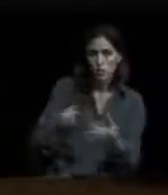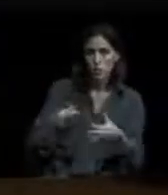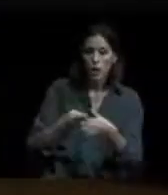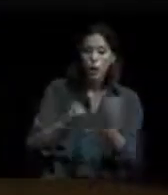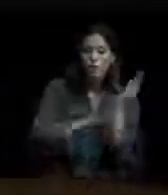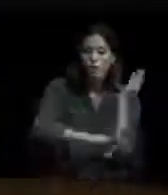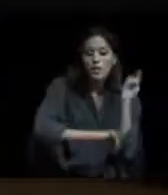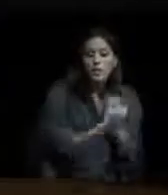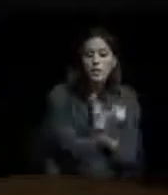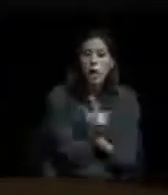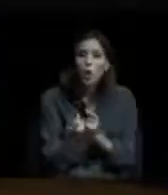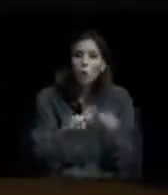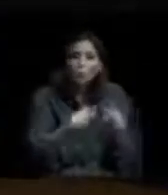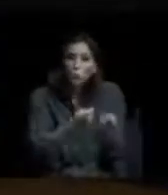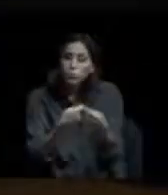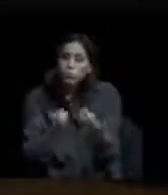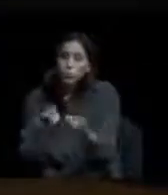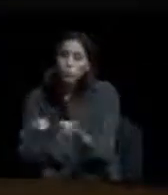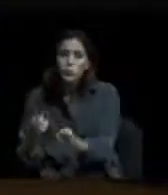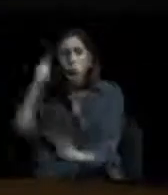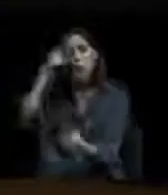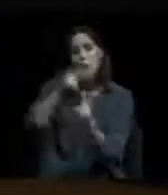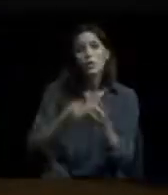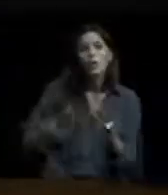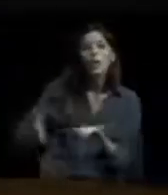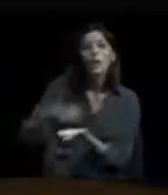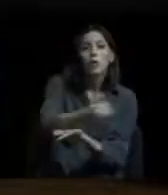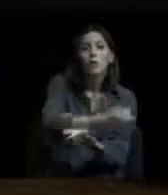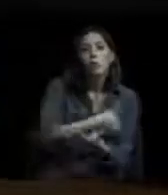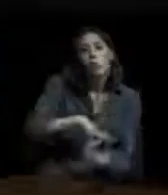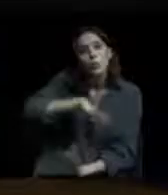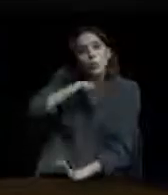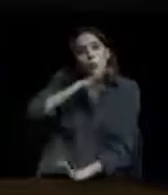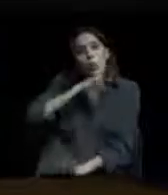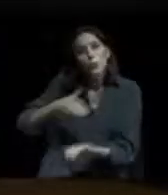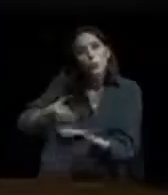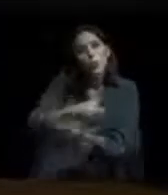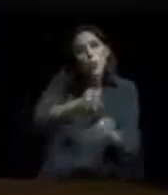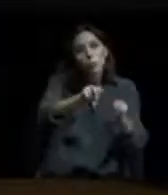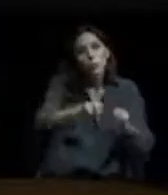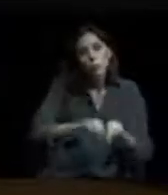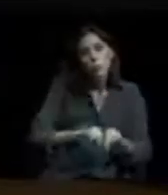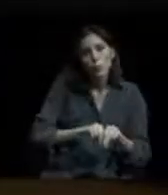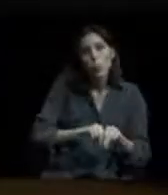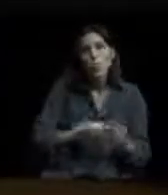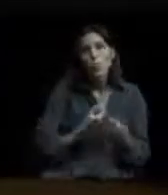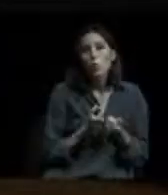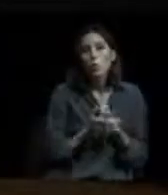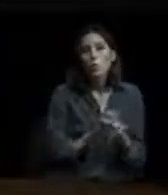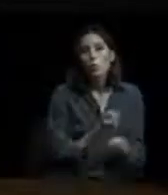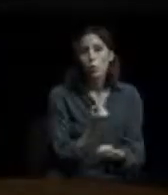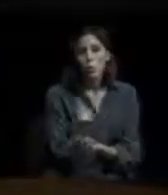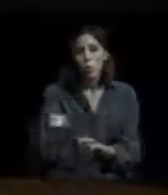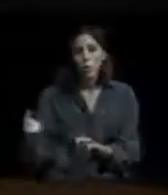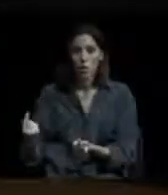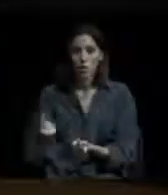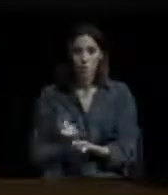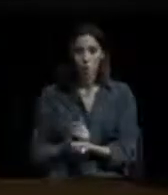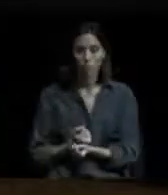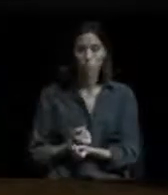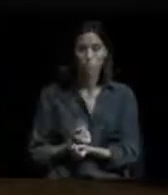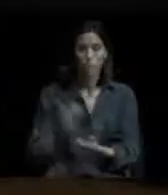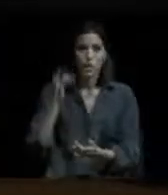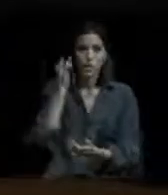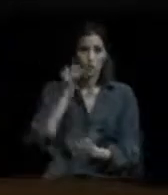das juntas de freguesia, mas apenas no centro, de forma a poderem melhorar a recolha de lixo. E de seguida a Câmara optou pela nomeação de uma nova diretora municipal para a